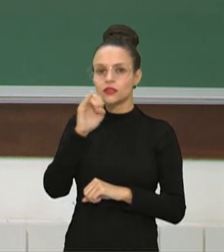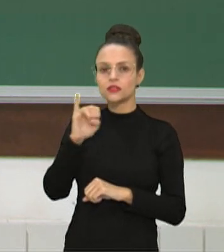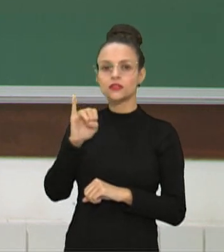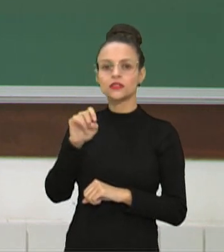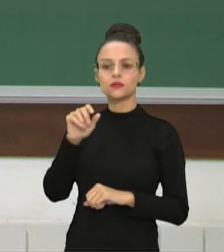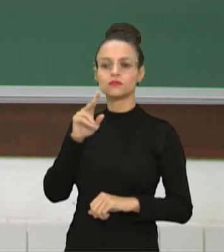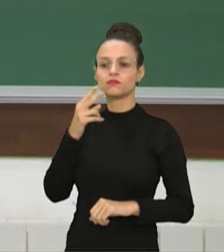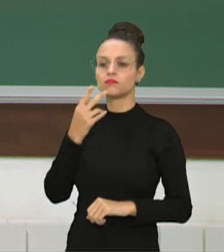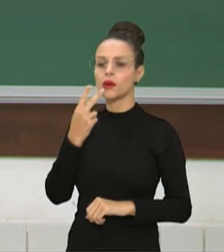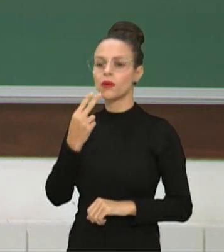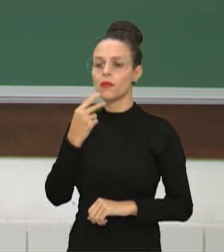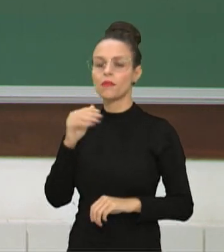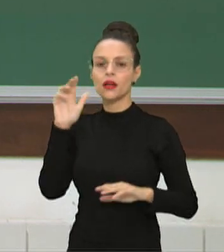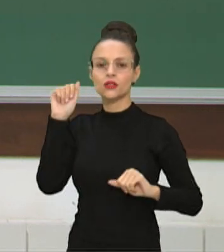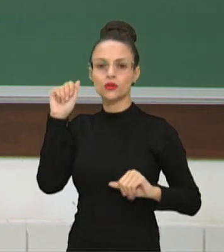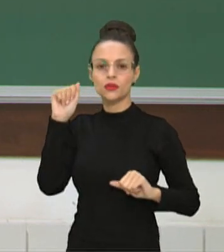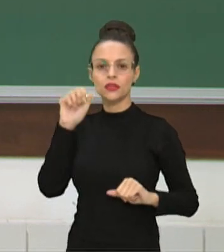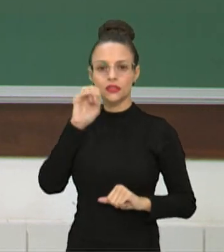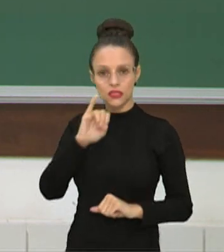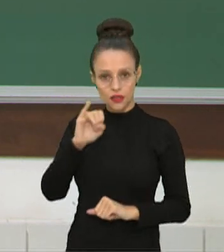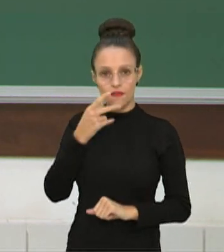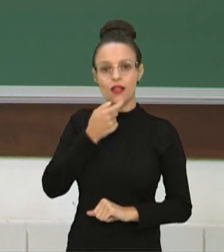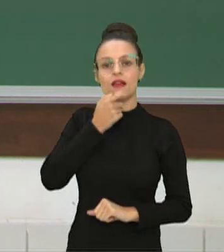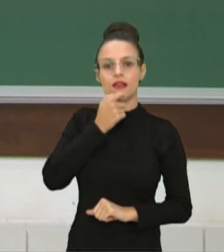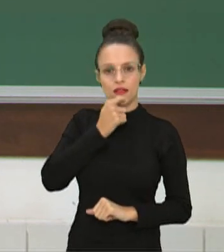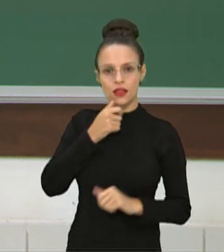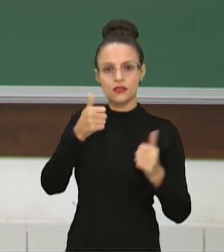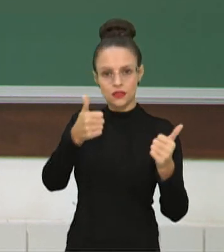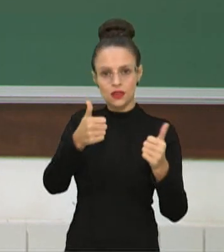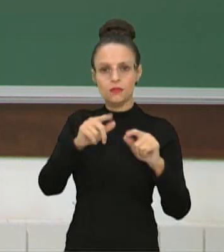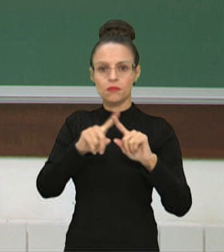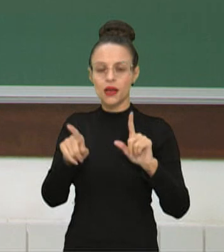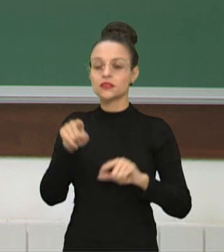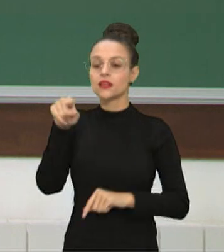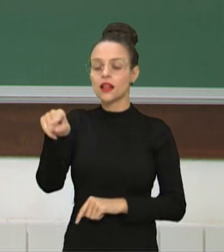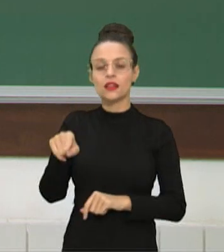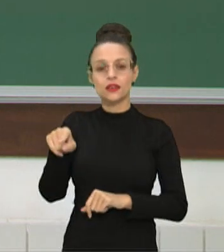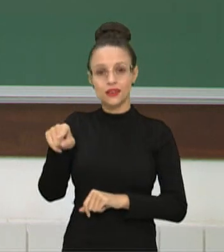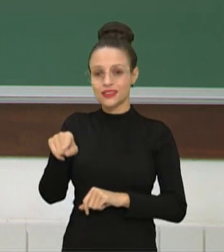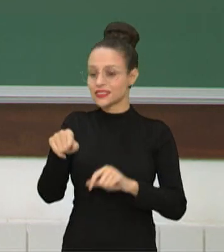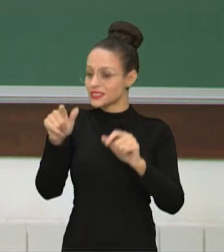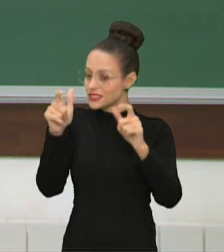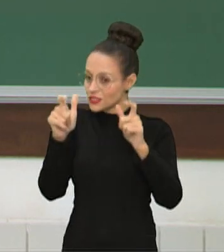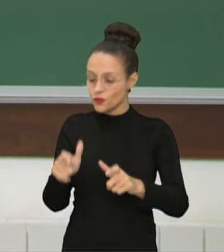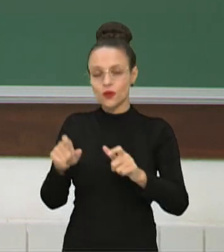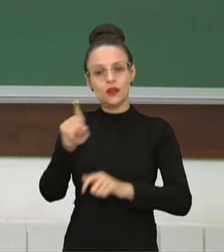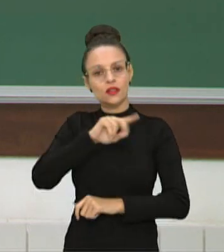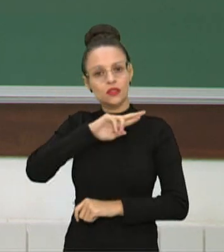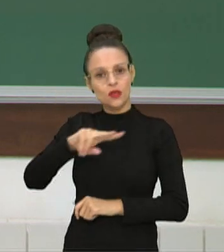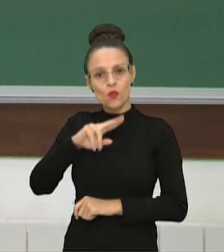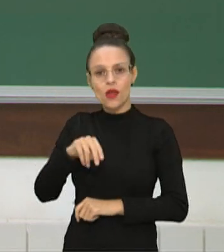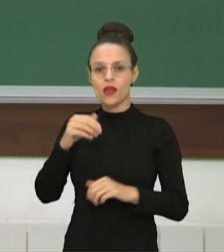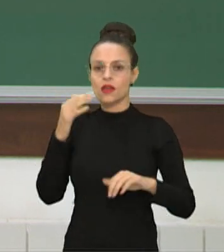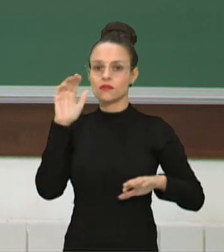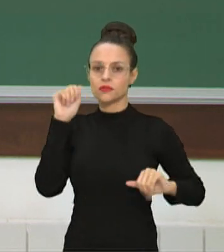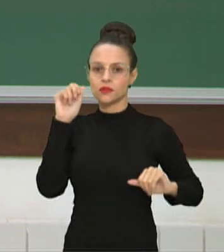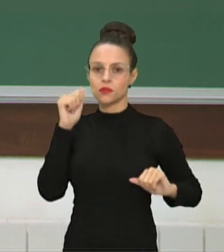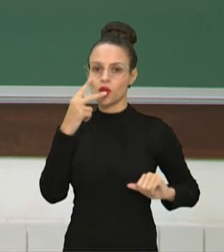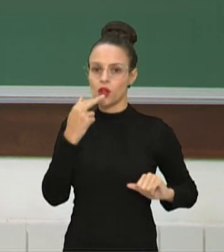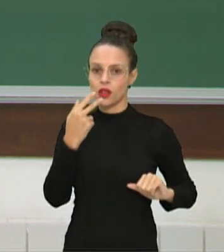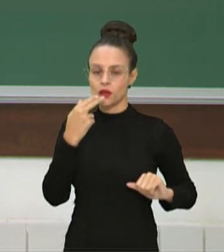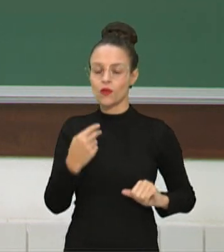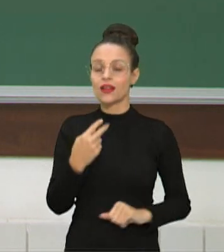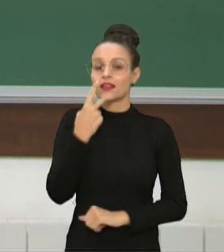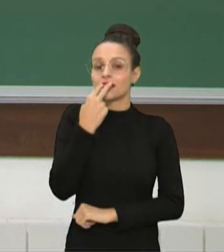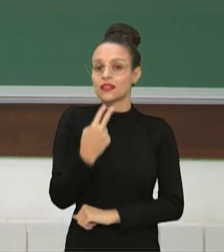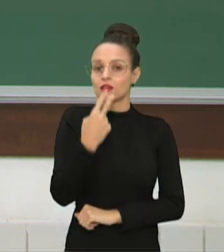com o espanhol. Ele vai te atender se você falar em inglês, mas ele quer fazer questão que ali não se fala em espanhol. Eles têm... a língua é